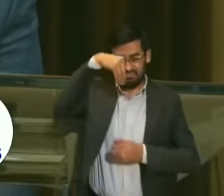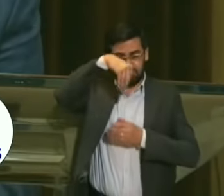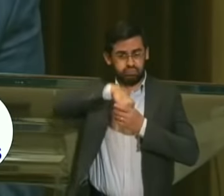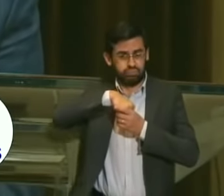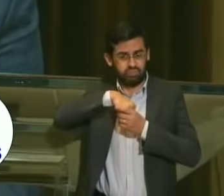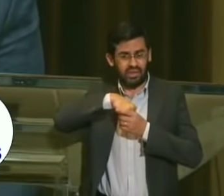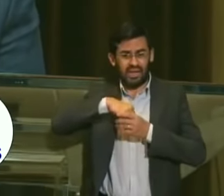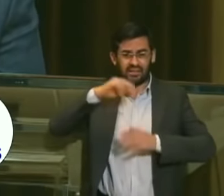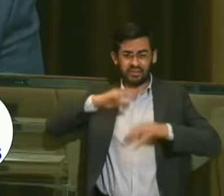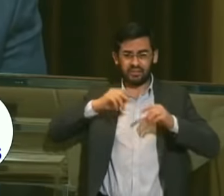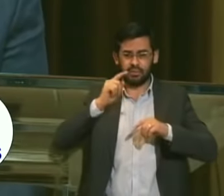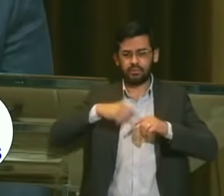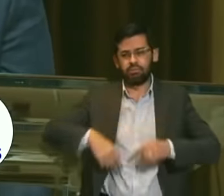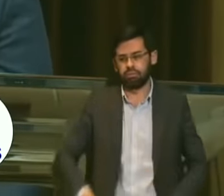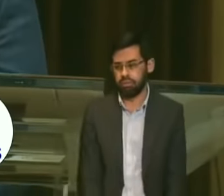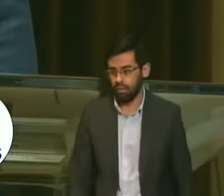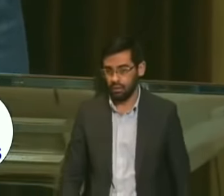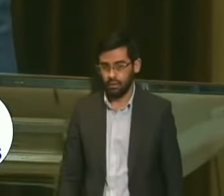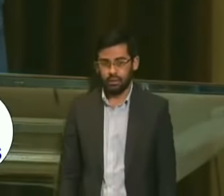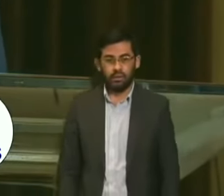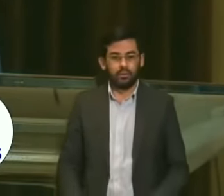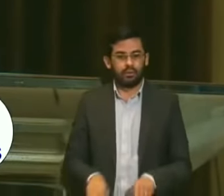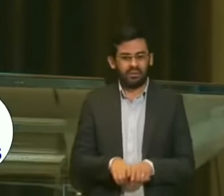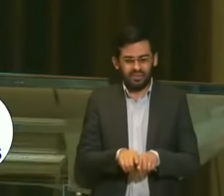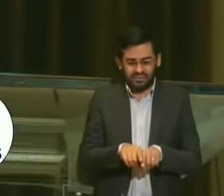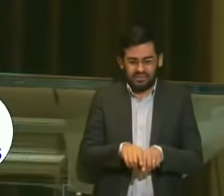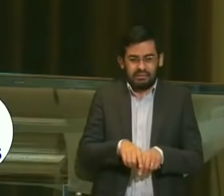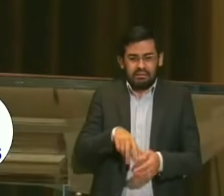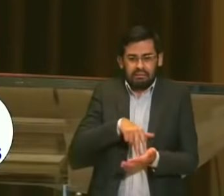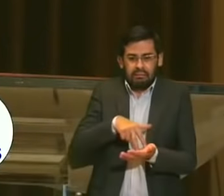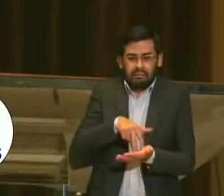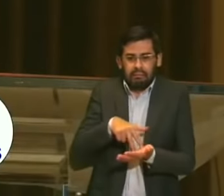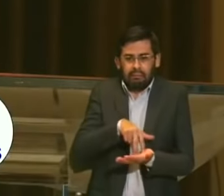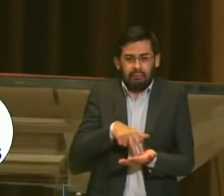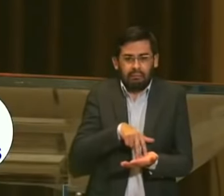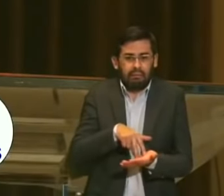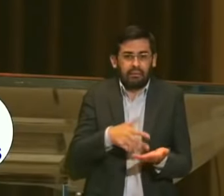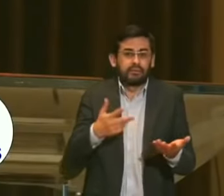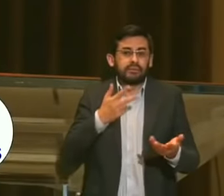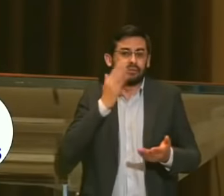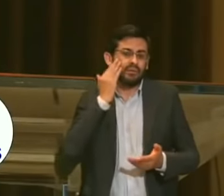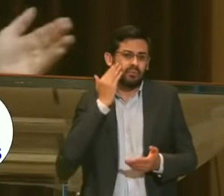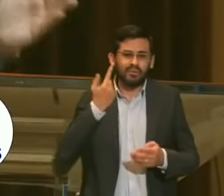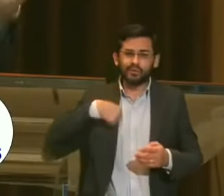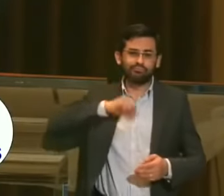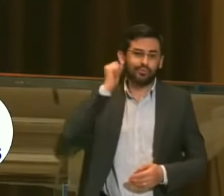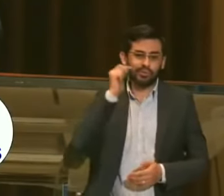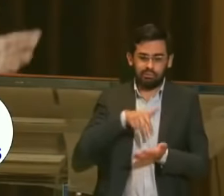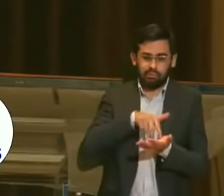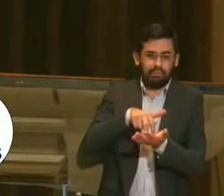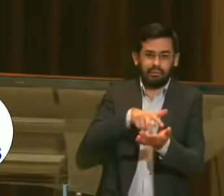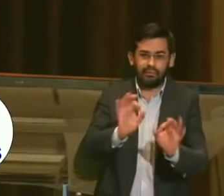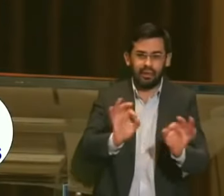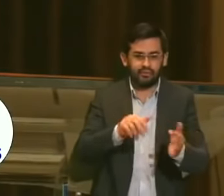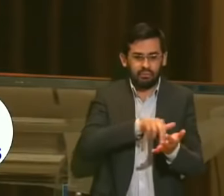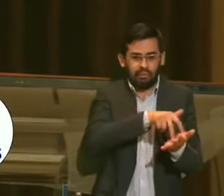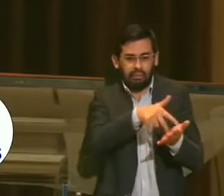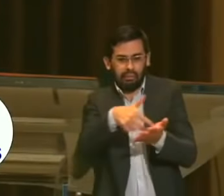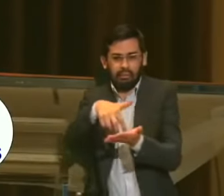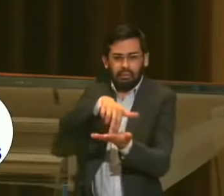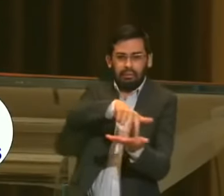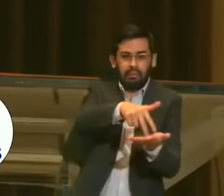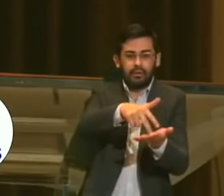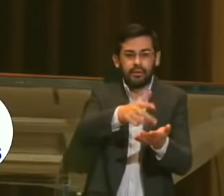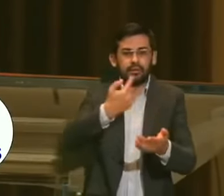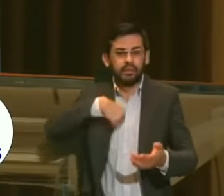sente com as mãos caídas, os joelhos que estão batendo, é isso que ele está dizendo, e a gente não consegue caminhar em linha reta, e